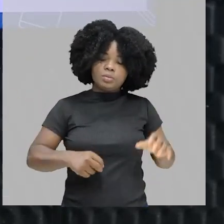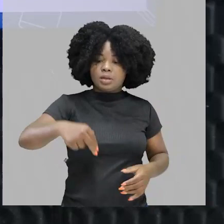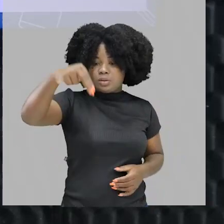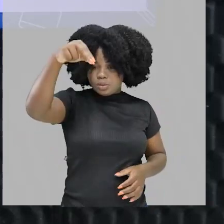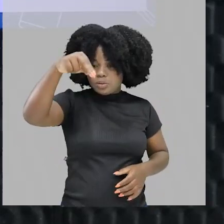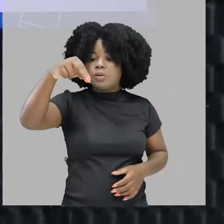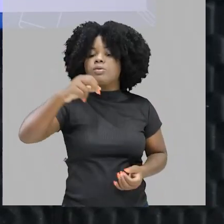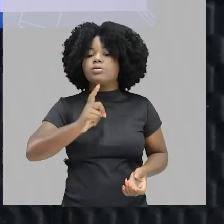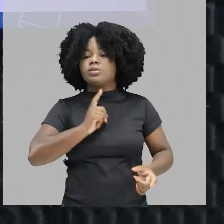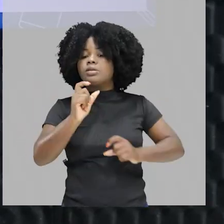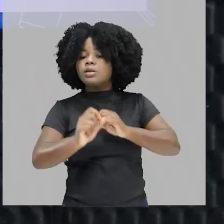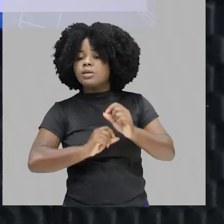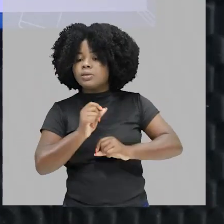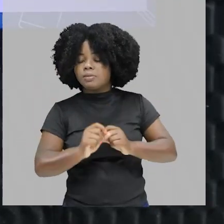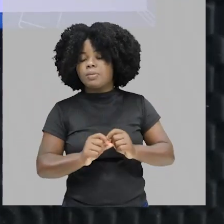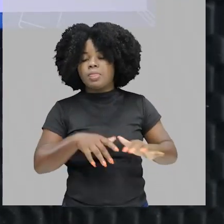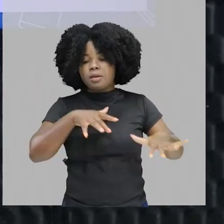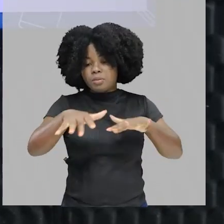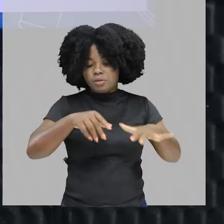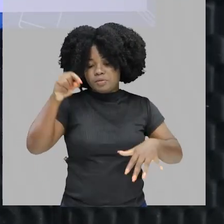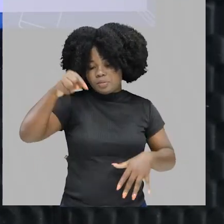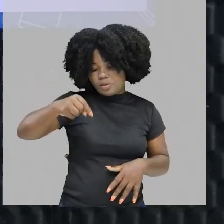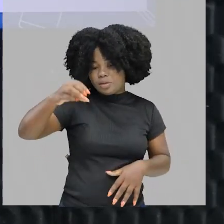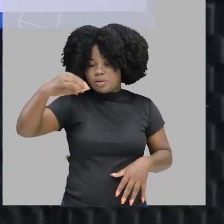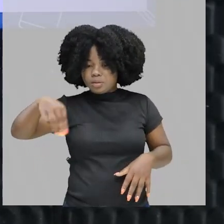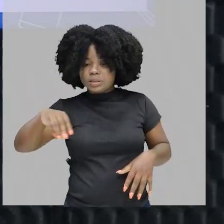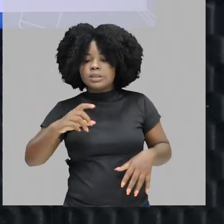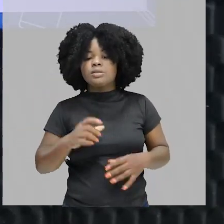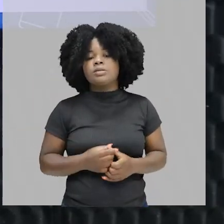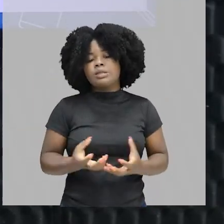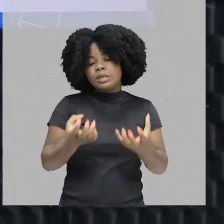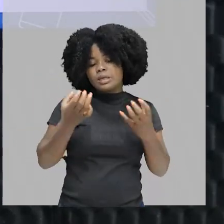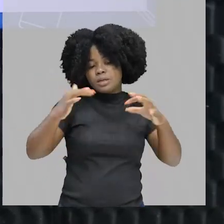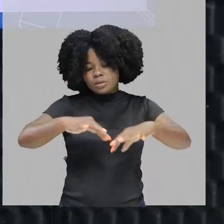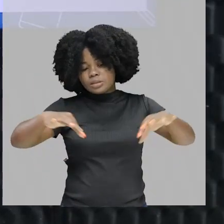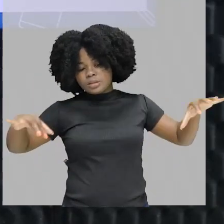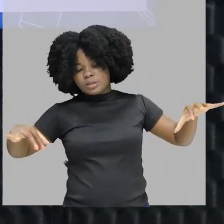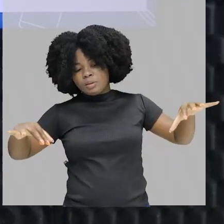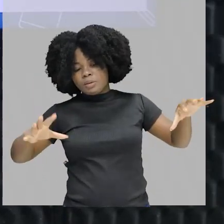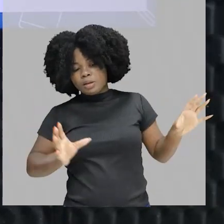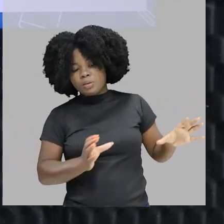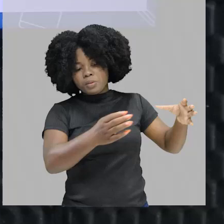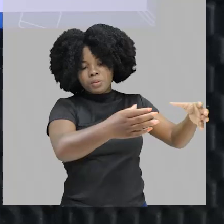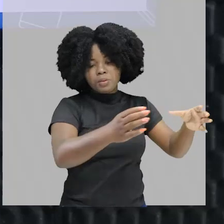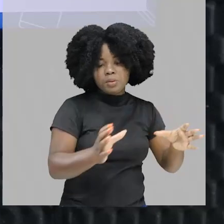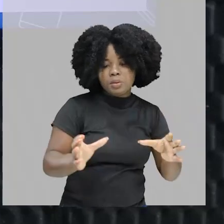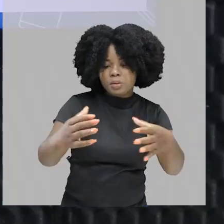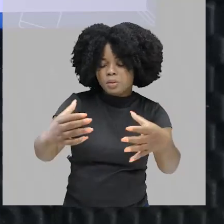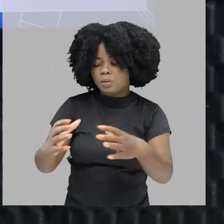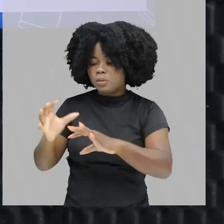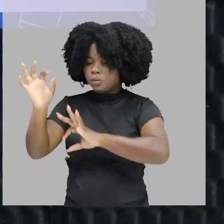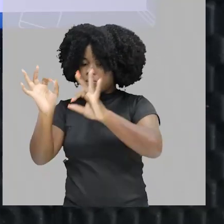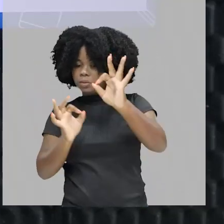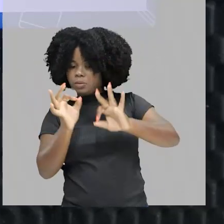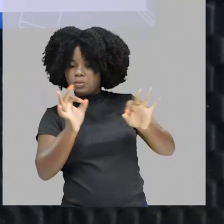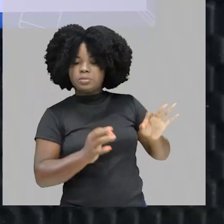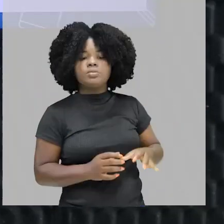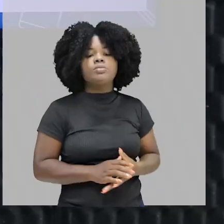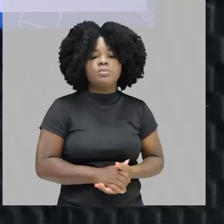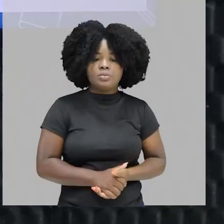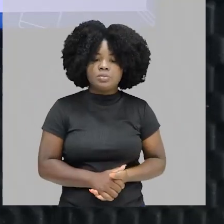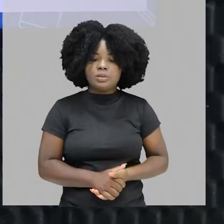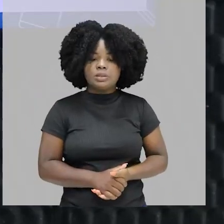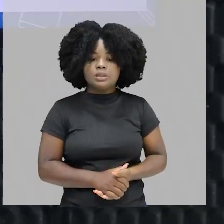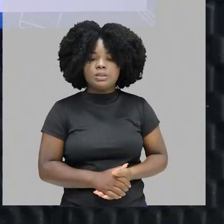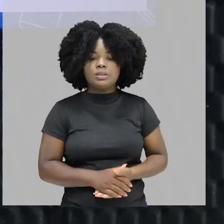que já surgiram movimentos no nosso estado do Maranhão buscando a separação desse, né? O surgimento do estado do Maranhão do Norte, com a capital São Luís, e o Maranhão do